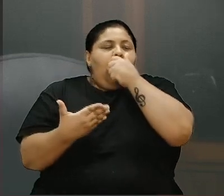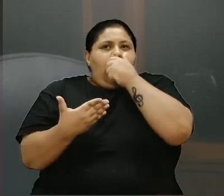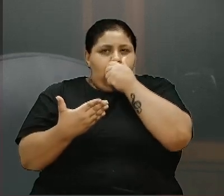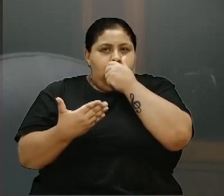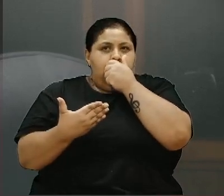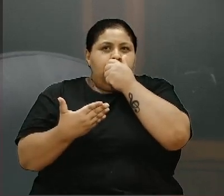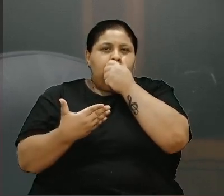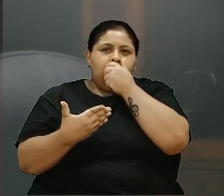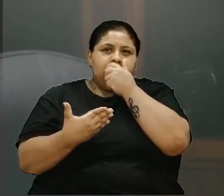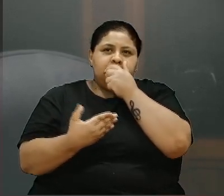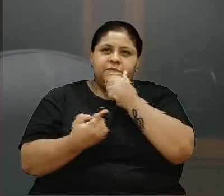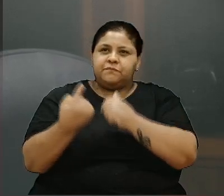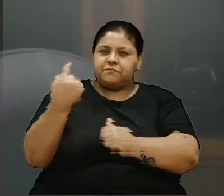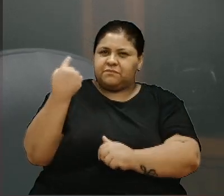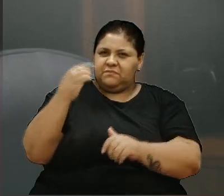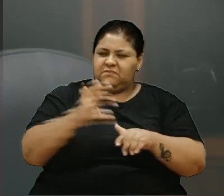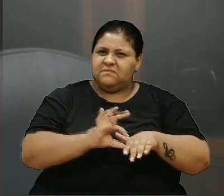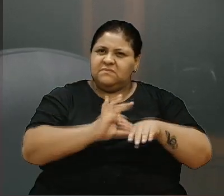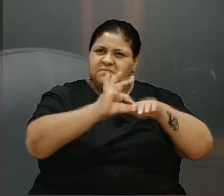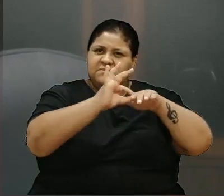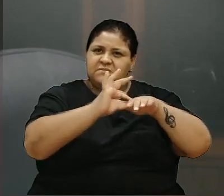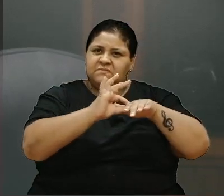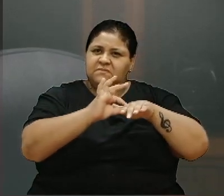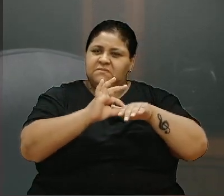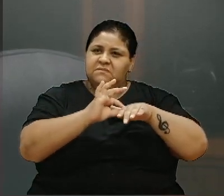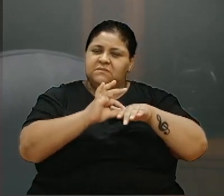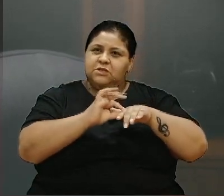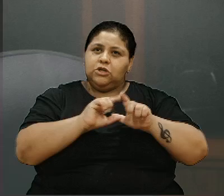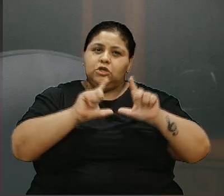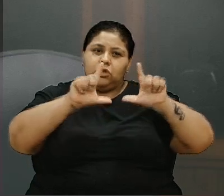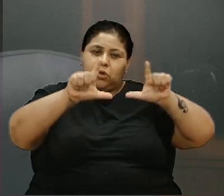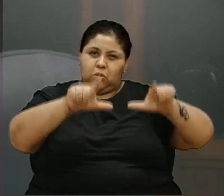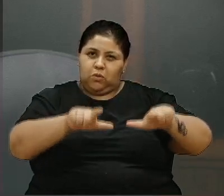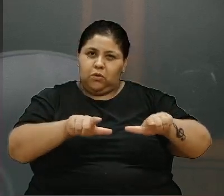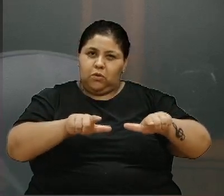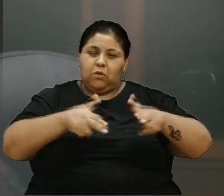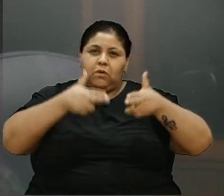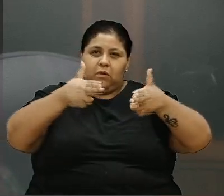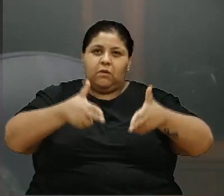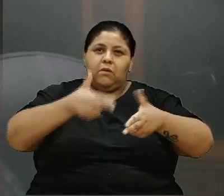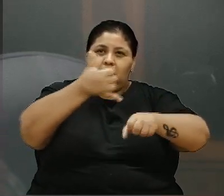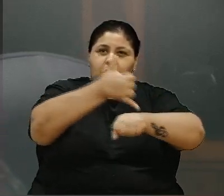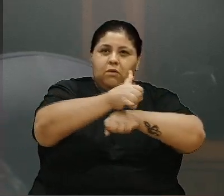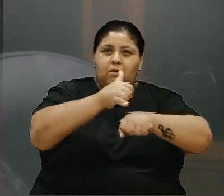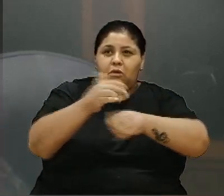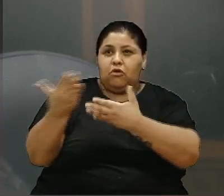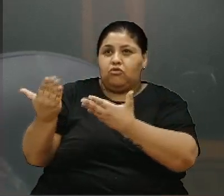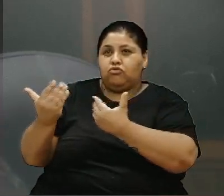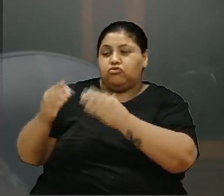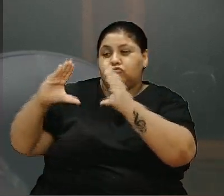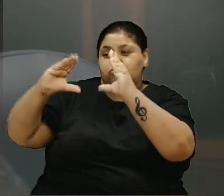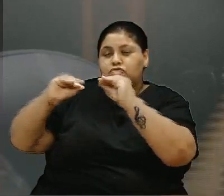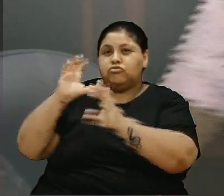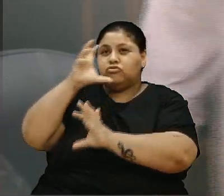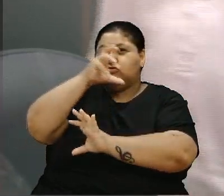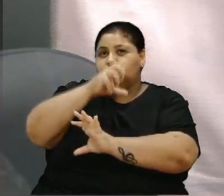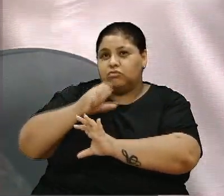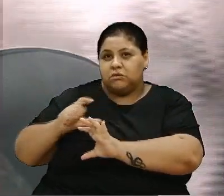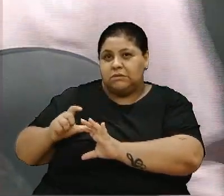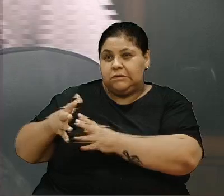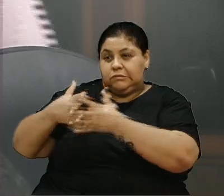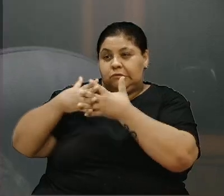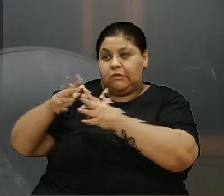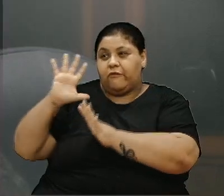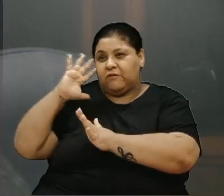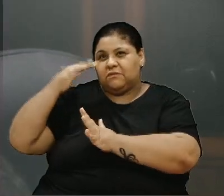os donos dos negócios da Estação Férrea, do comércio, e com jovens que estavam naquela noite de sábado e viram toda a confusão